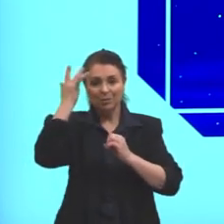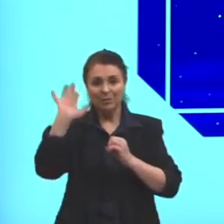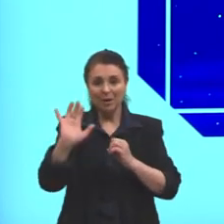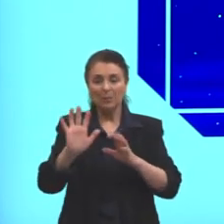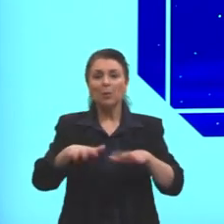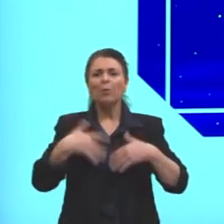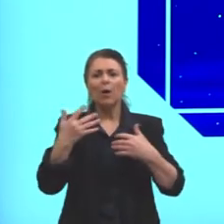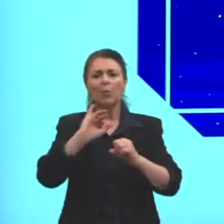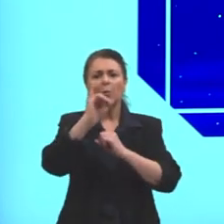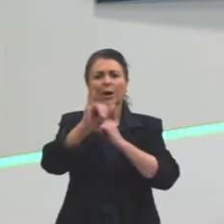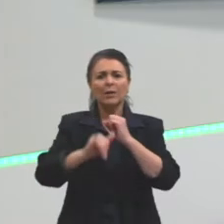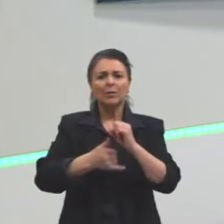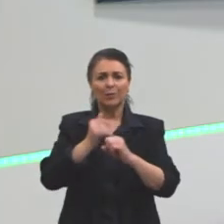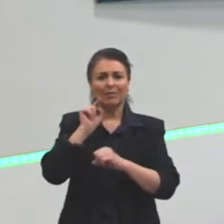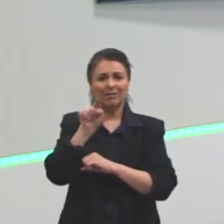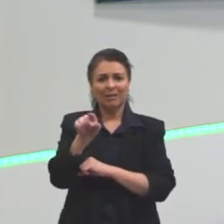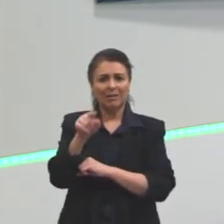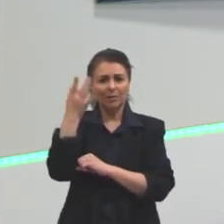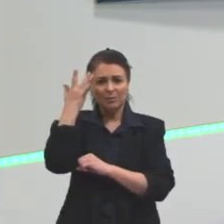pertence